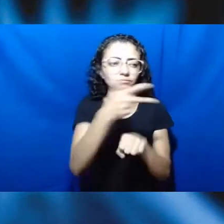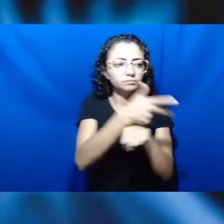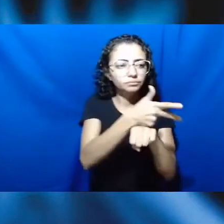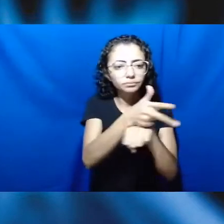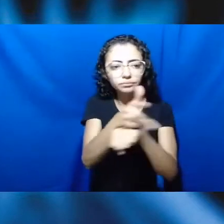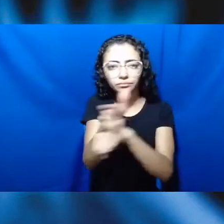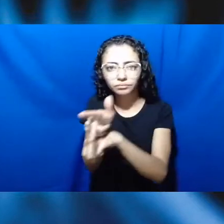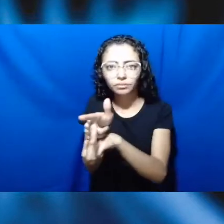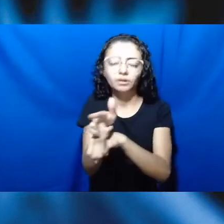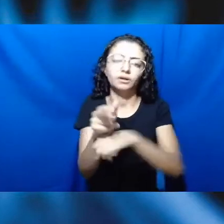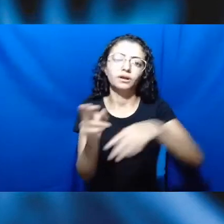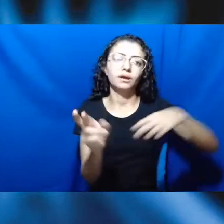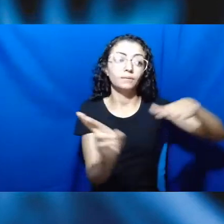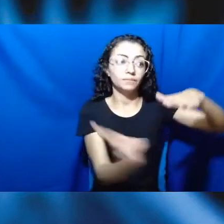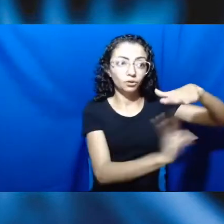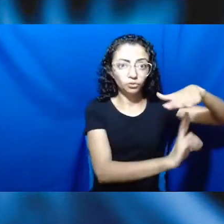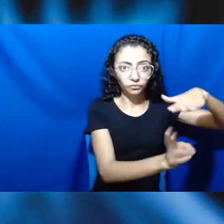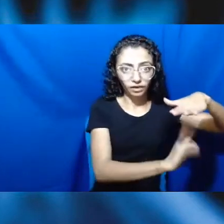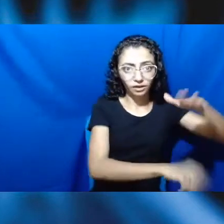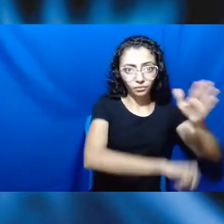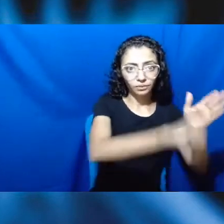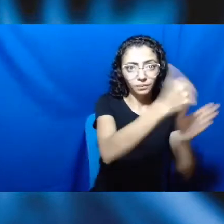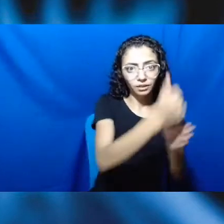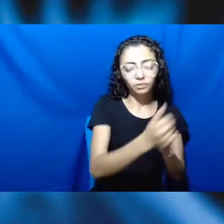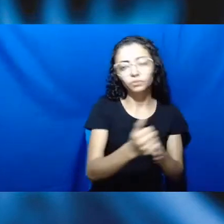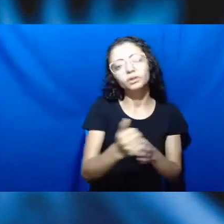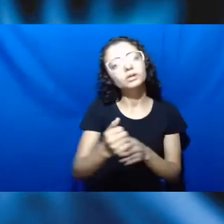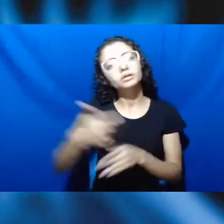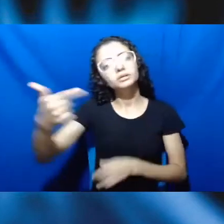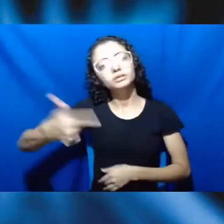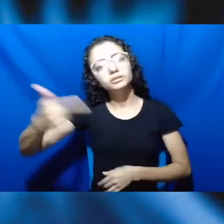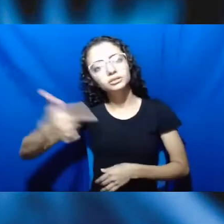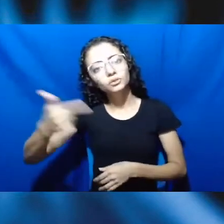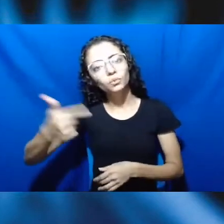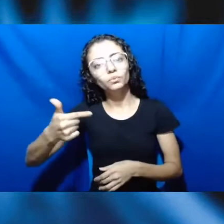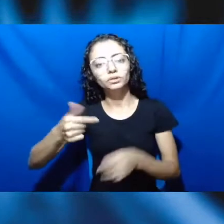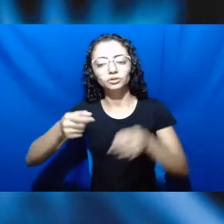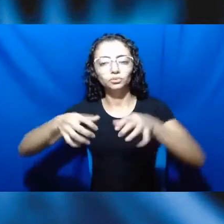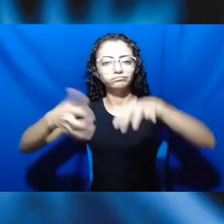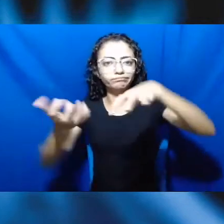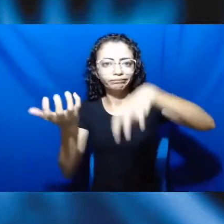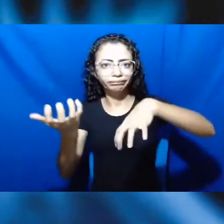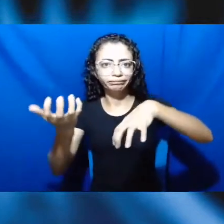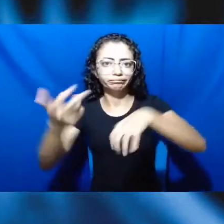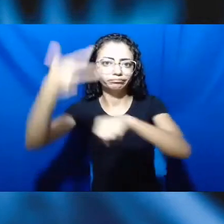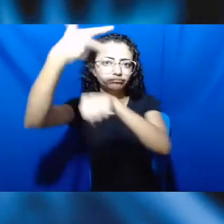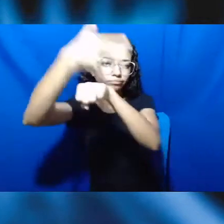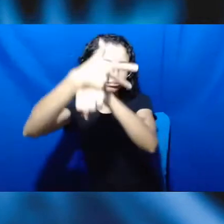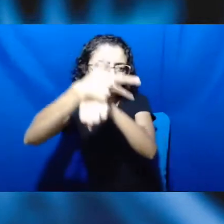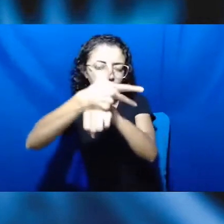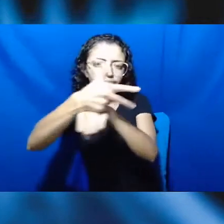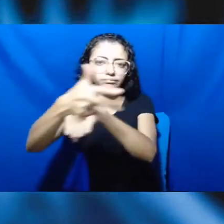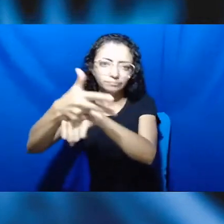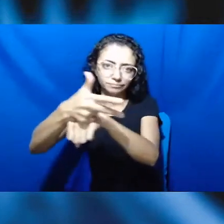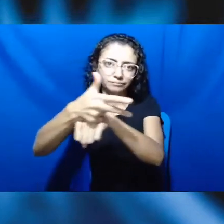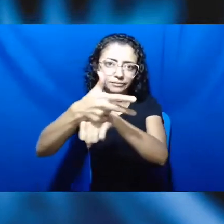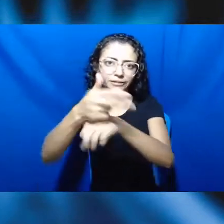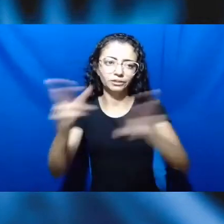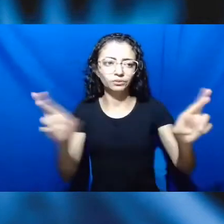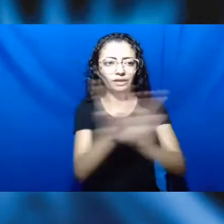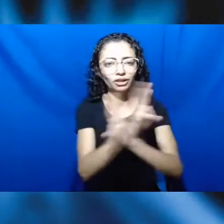o acaso que construiu, né? Não foi fácil instalar esses dois projetos,